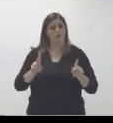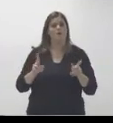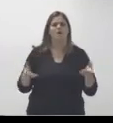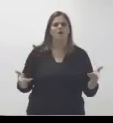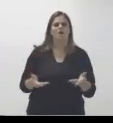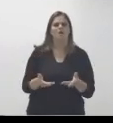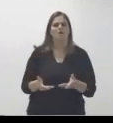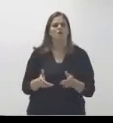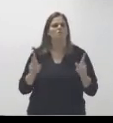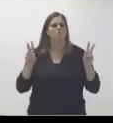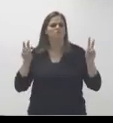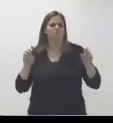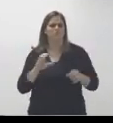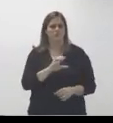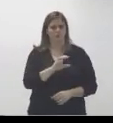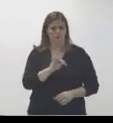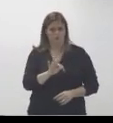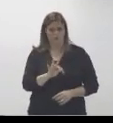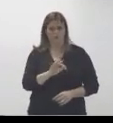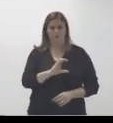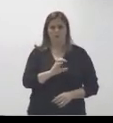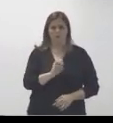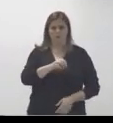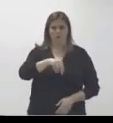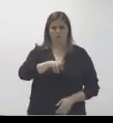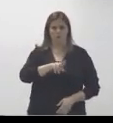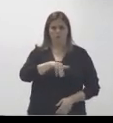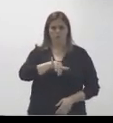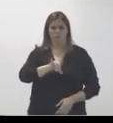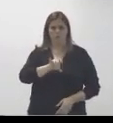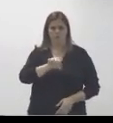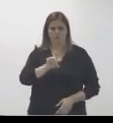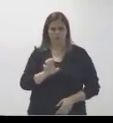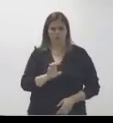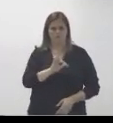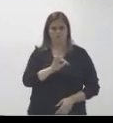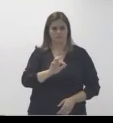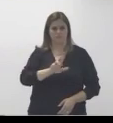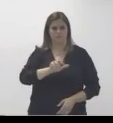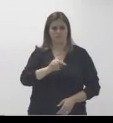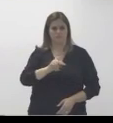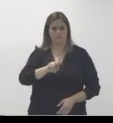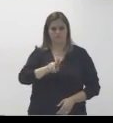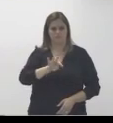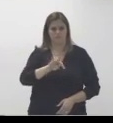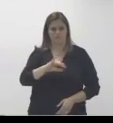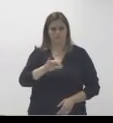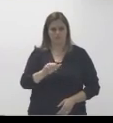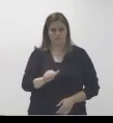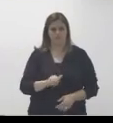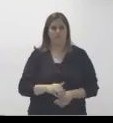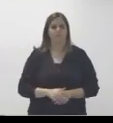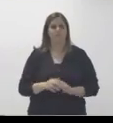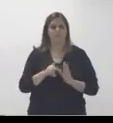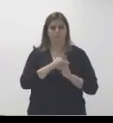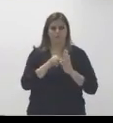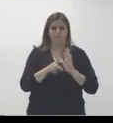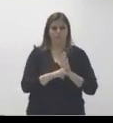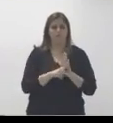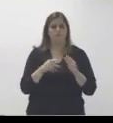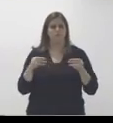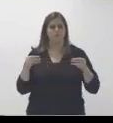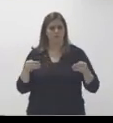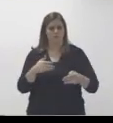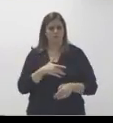nós temos um dado inegável que a portaria 3088 do ministério da saúde quando criou a ratos